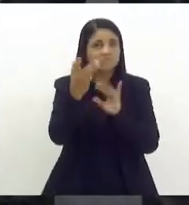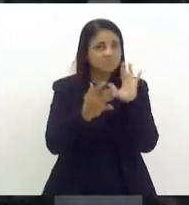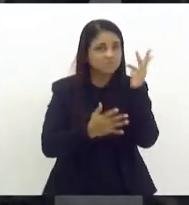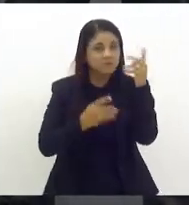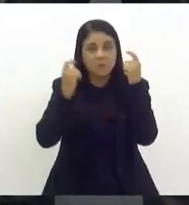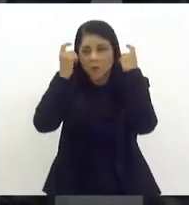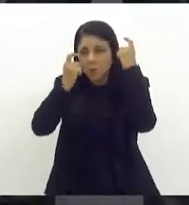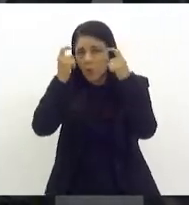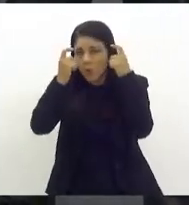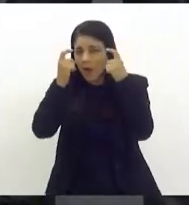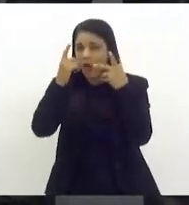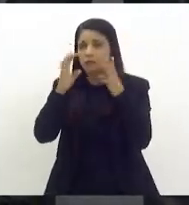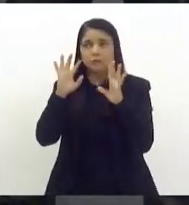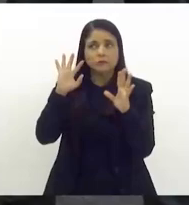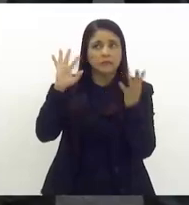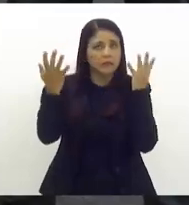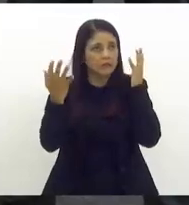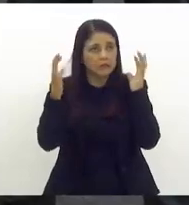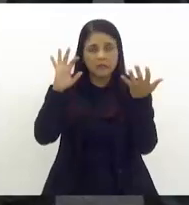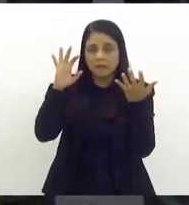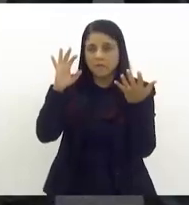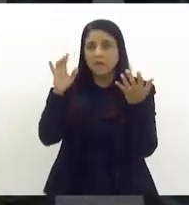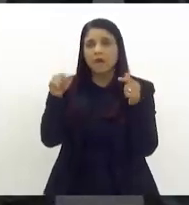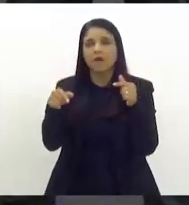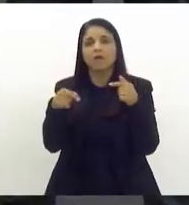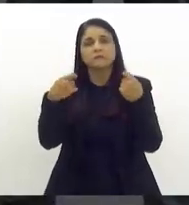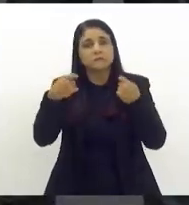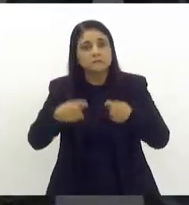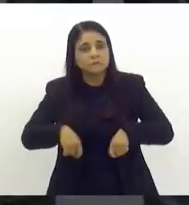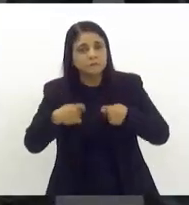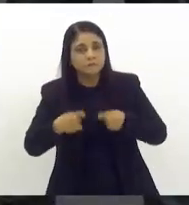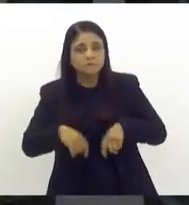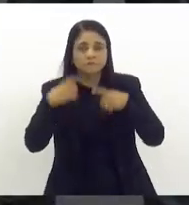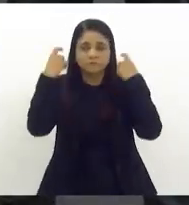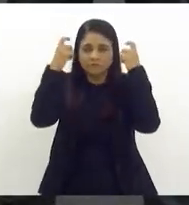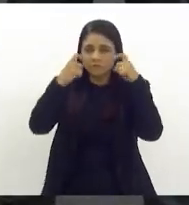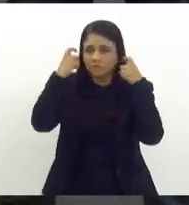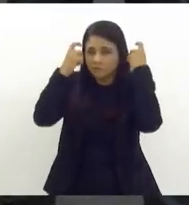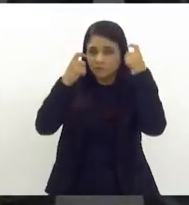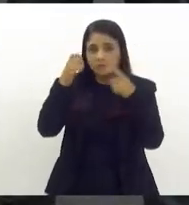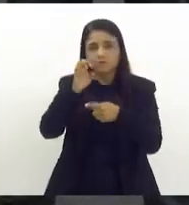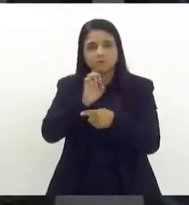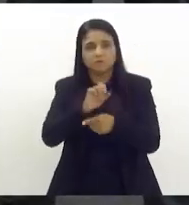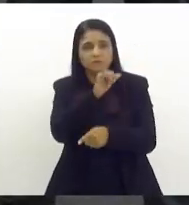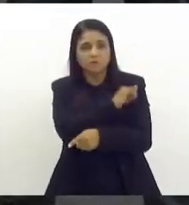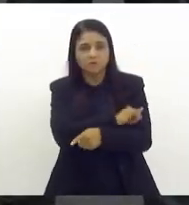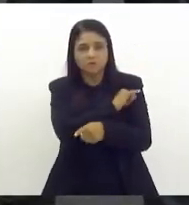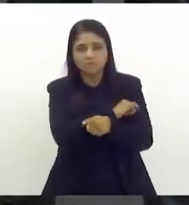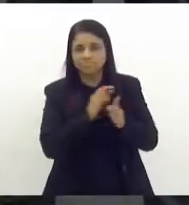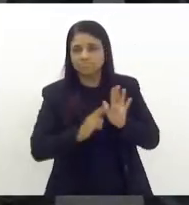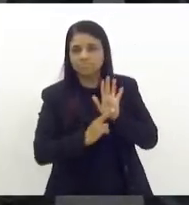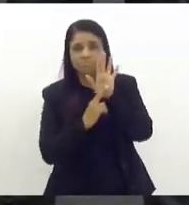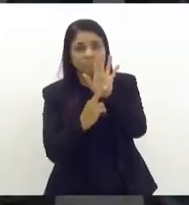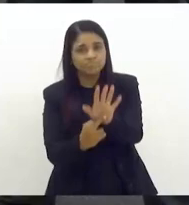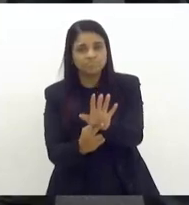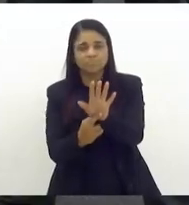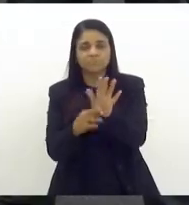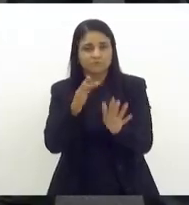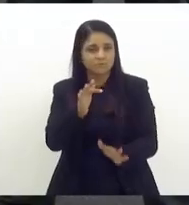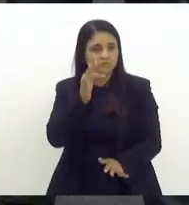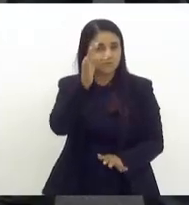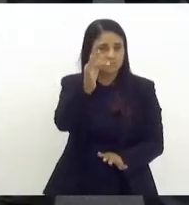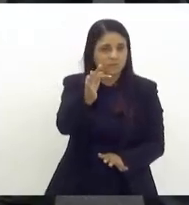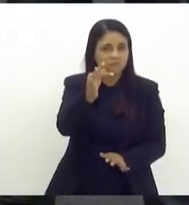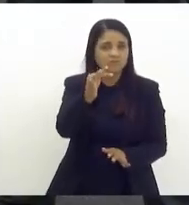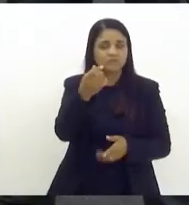anos preocupados com a necessidade de o estado do Rio de Janeiro voltar a ser protagonista no sentido do reaquecimento